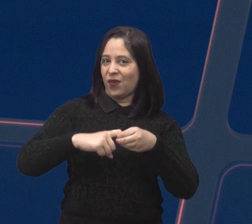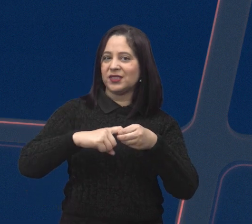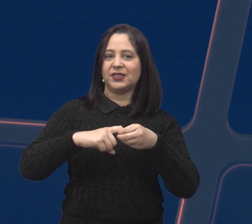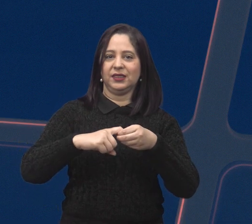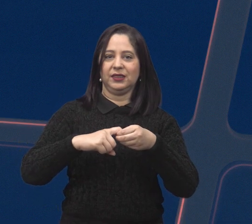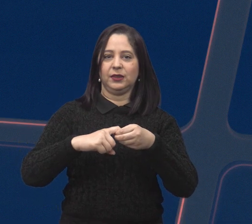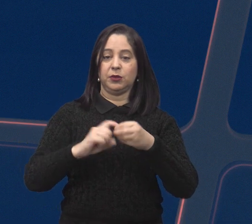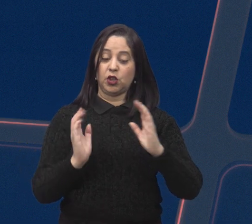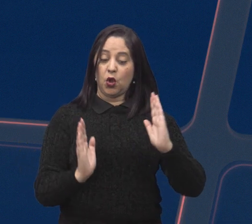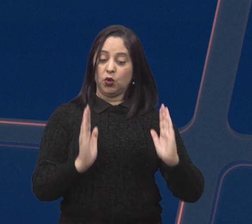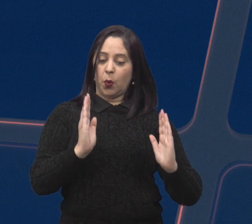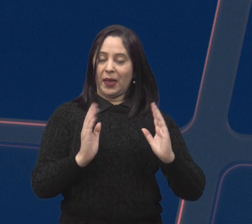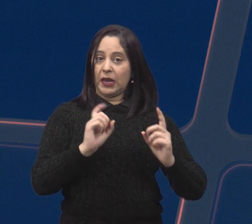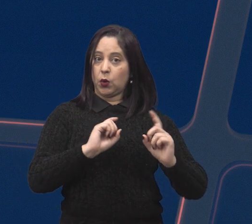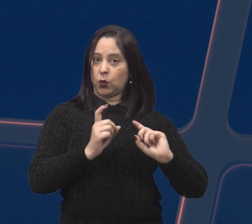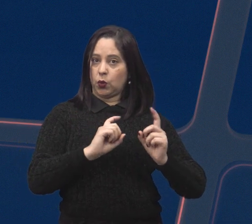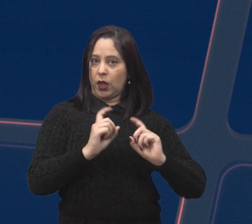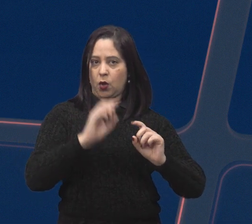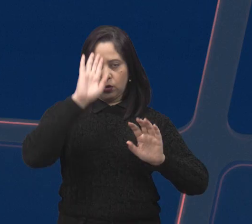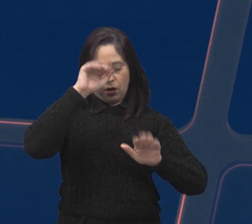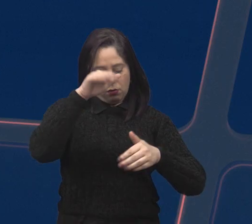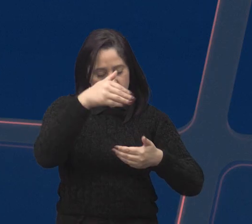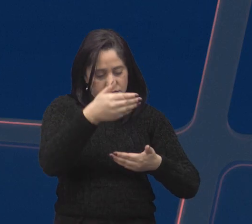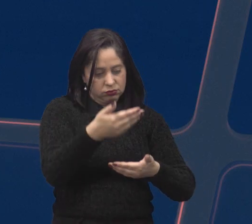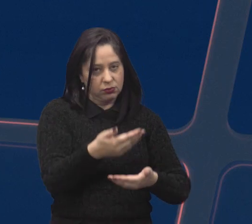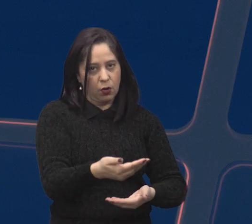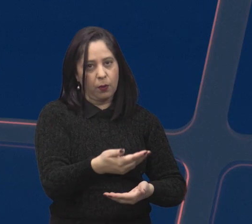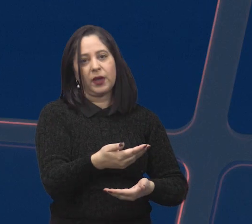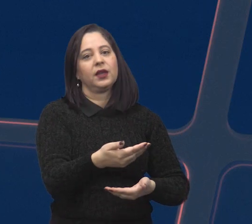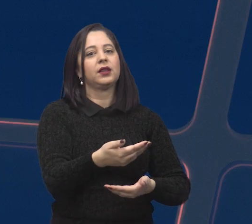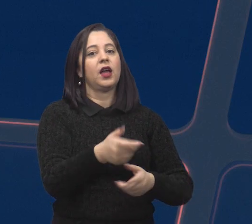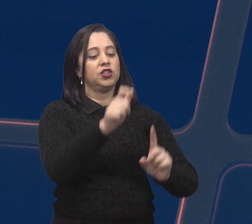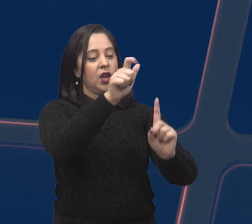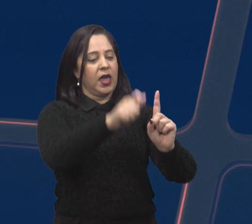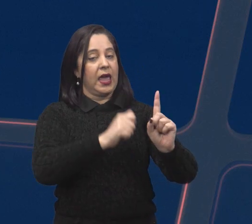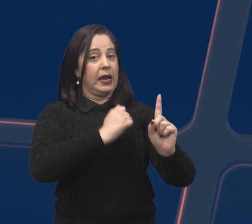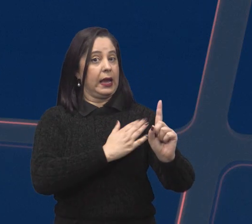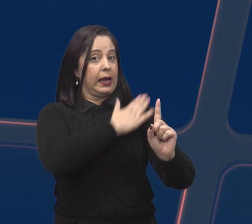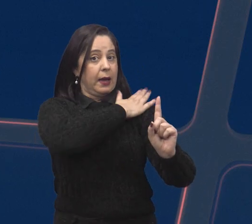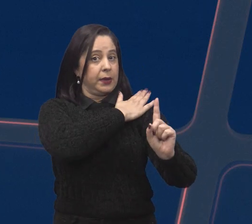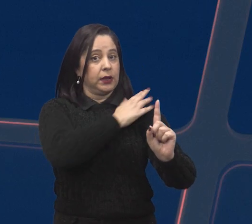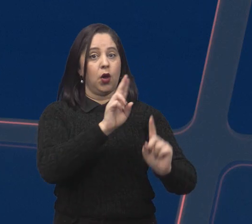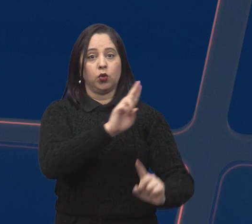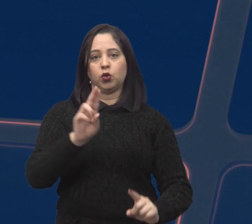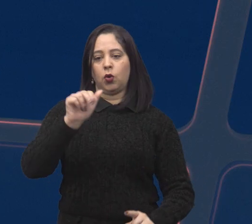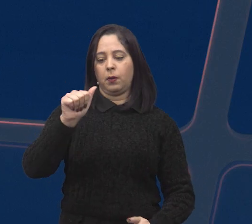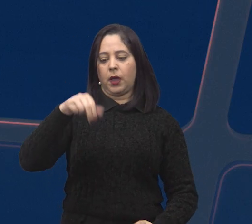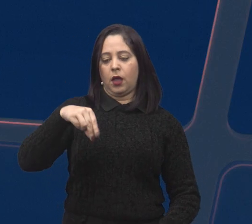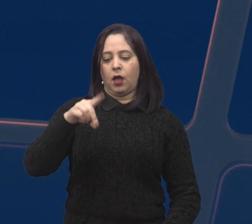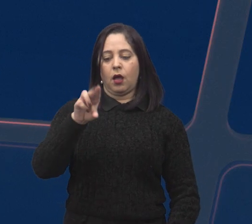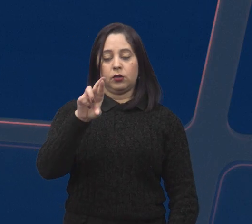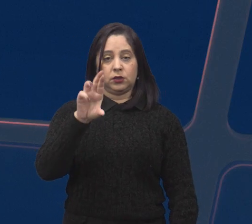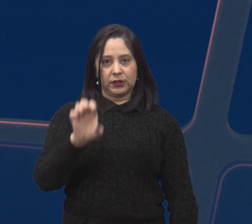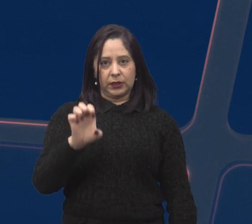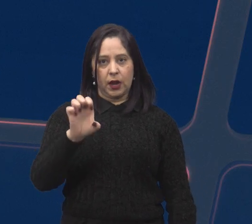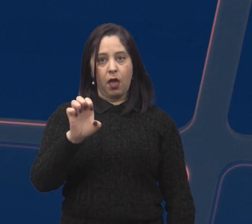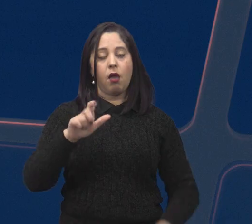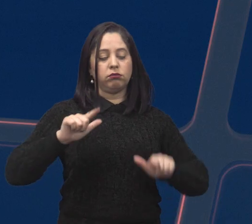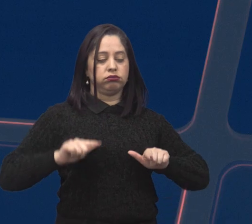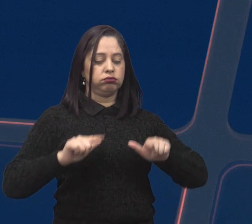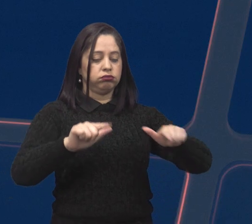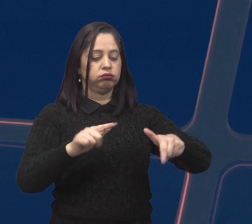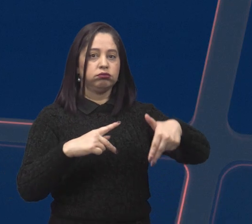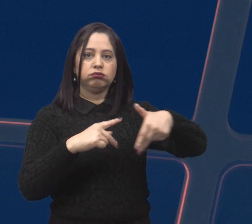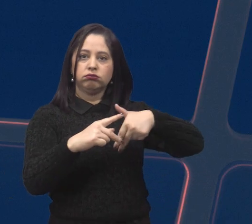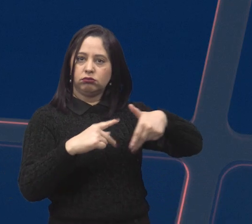Estamos de volta. E durante a sessão solene realizada na Câmara, o capitão André da Silva Rosa recebeu o